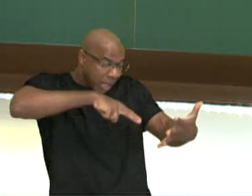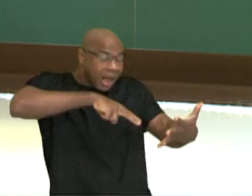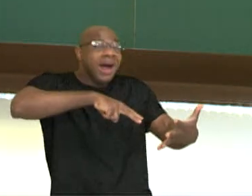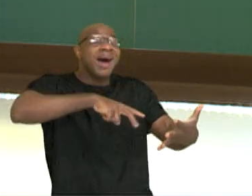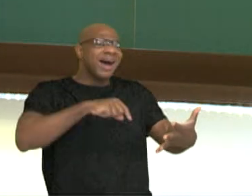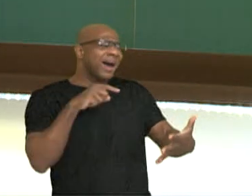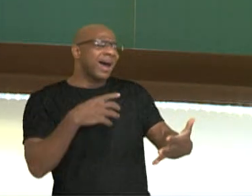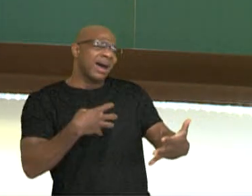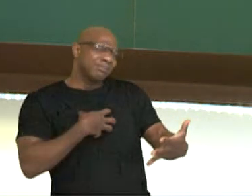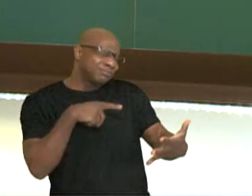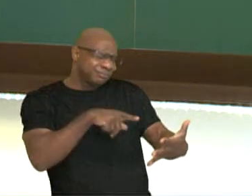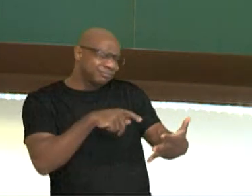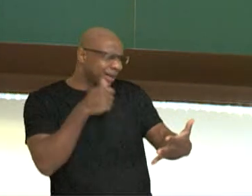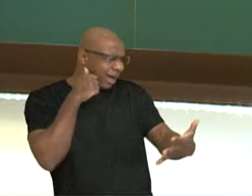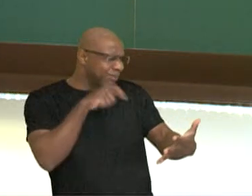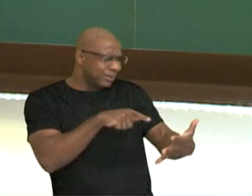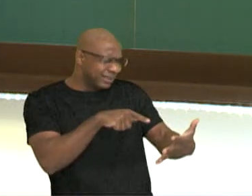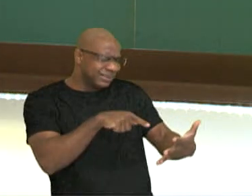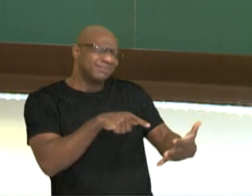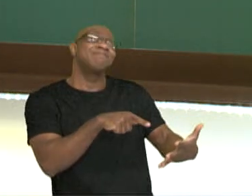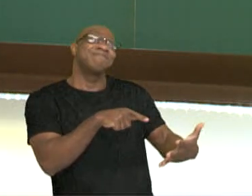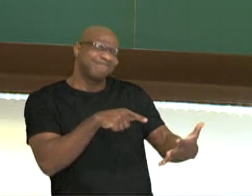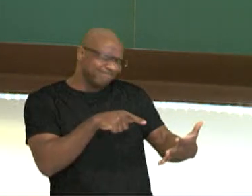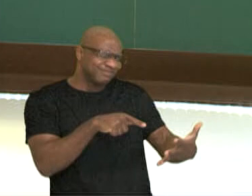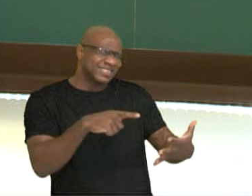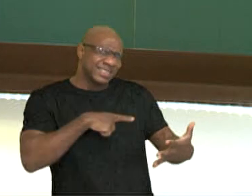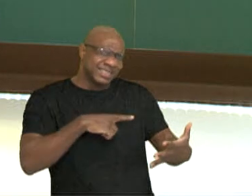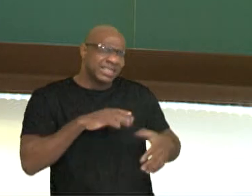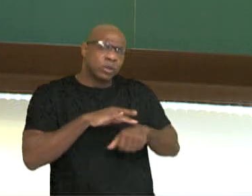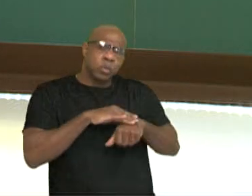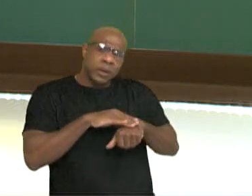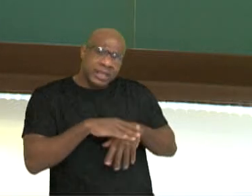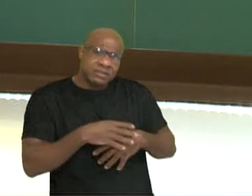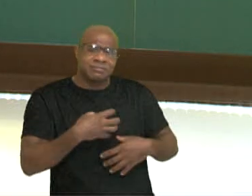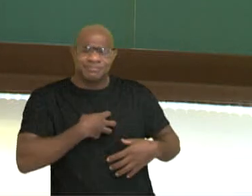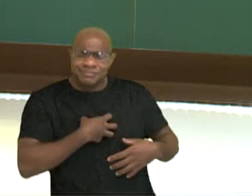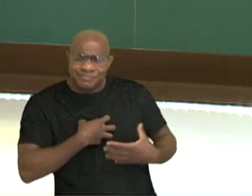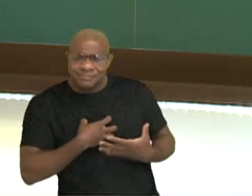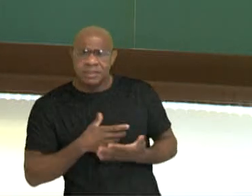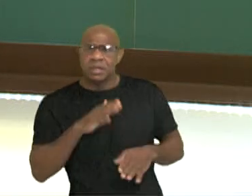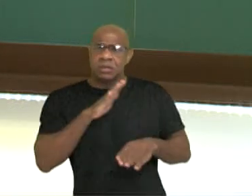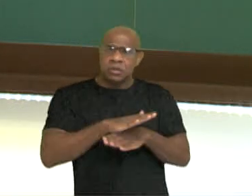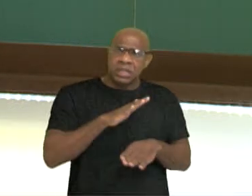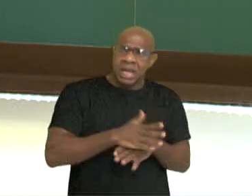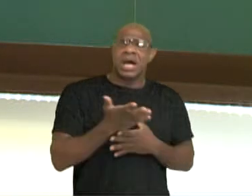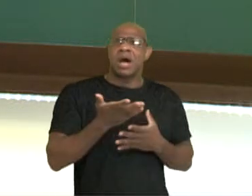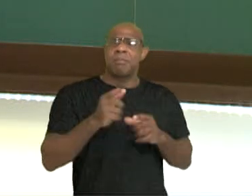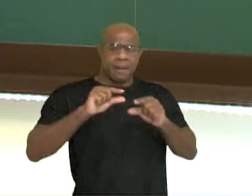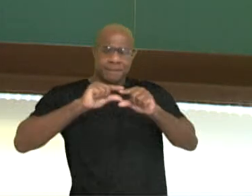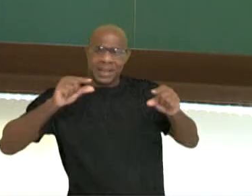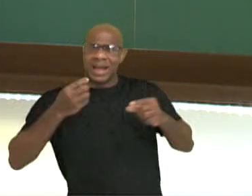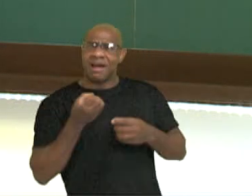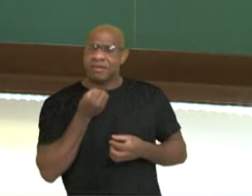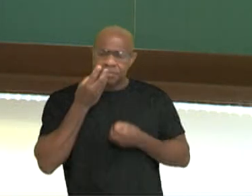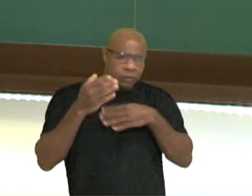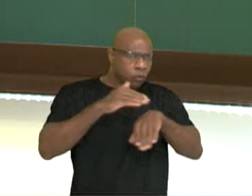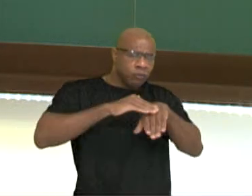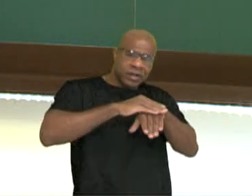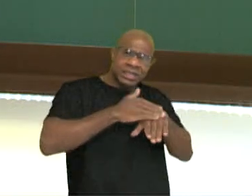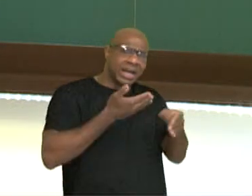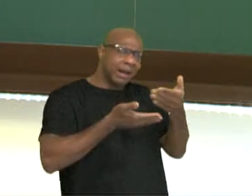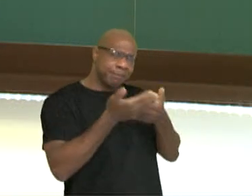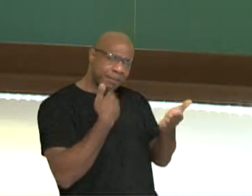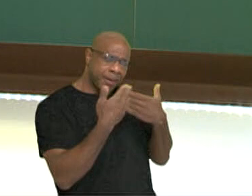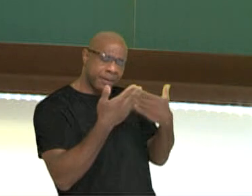de ter uma cura, de ter um resultado. E também a pessoa vê ali um desabafo, compartilha com